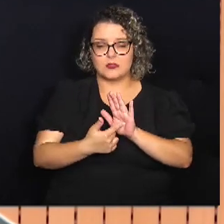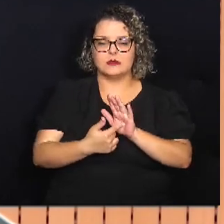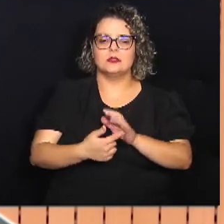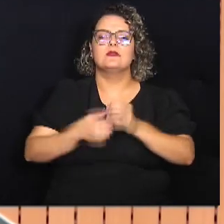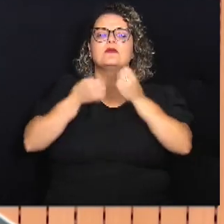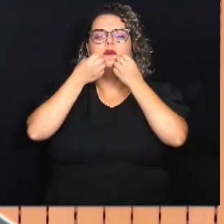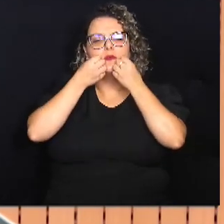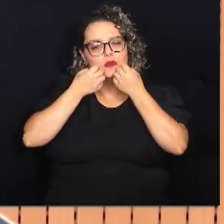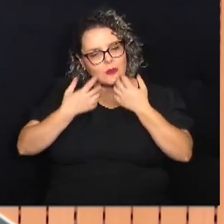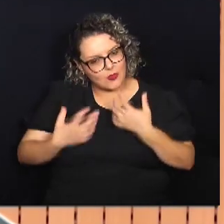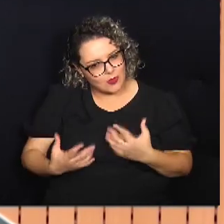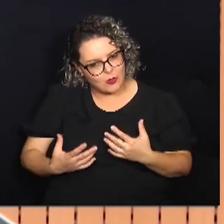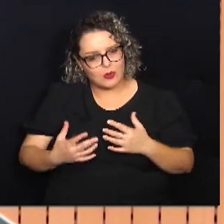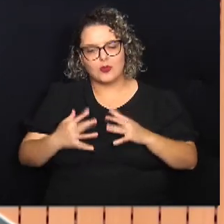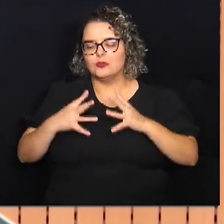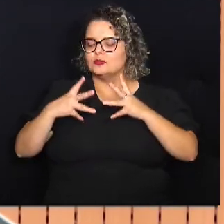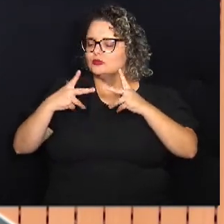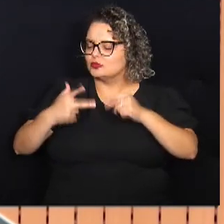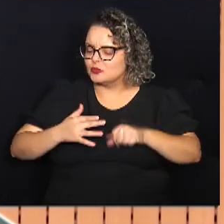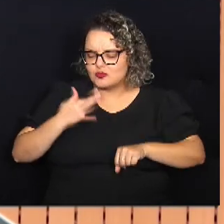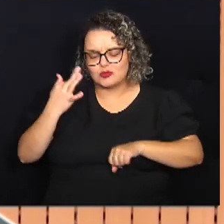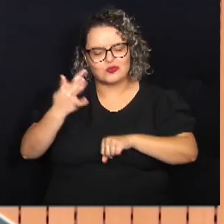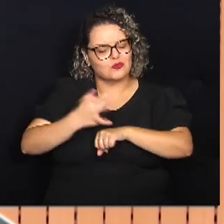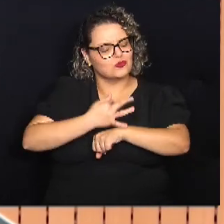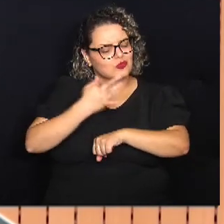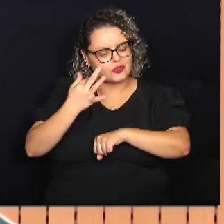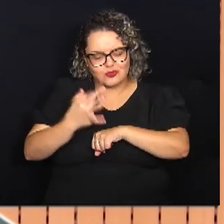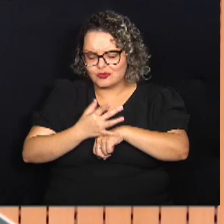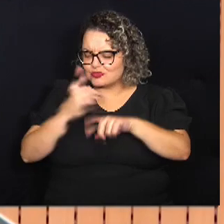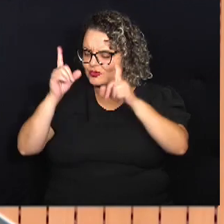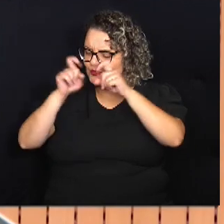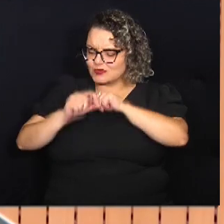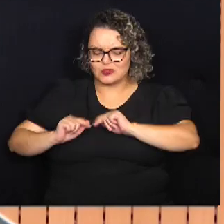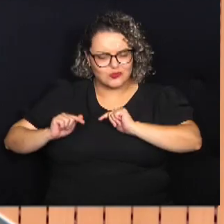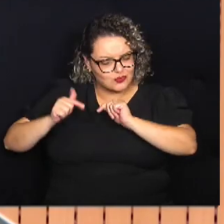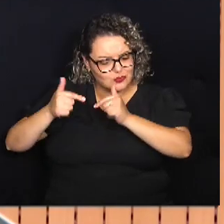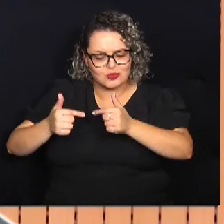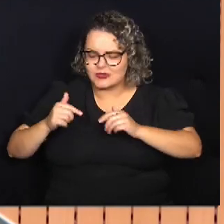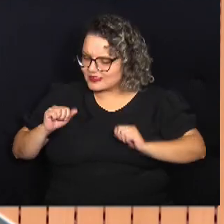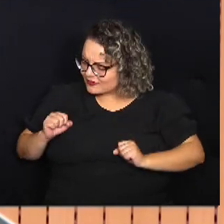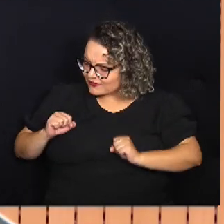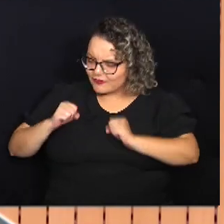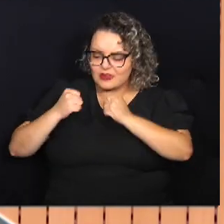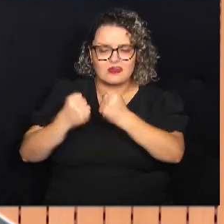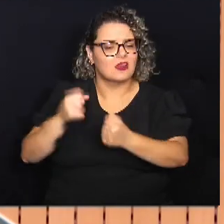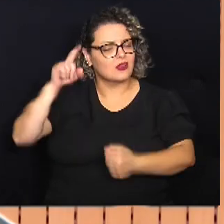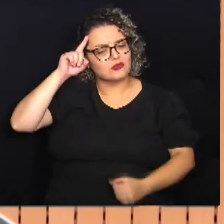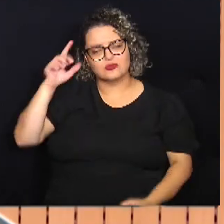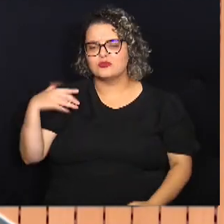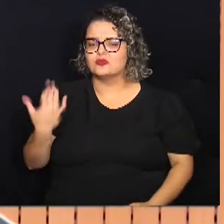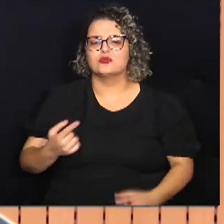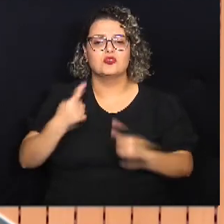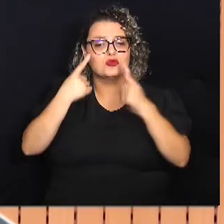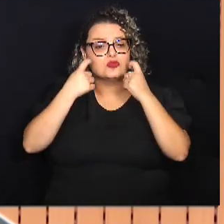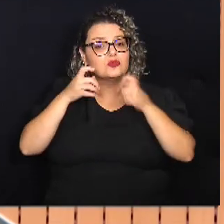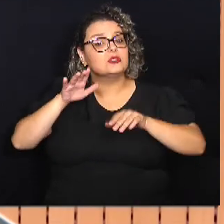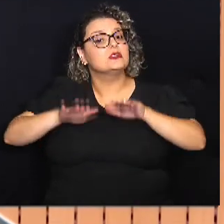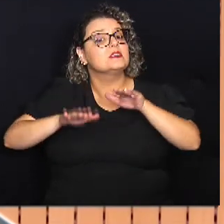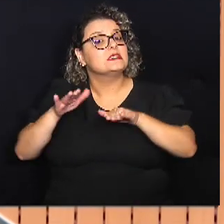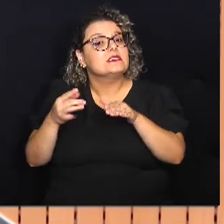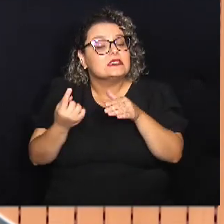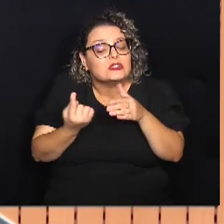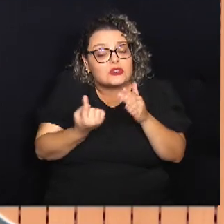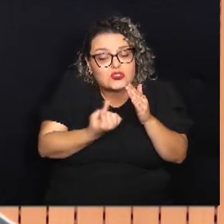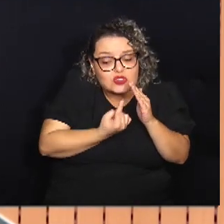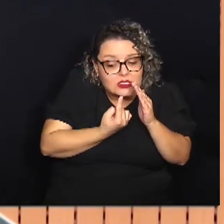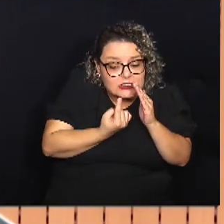pena, tudo que vocês percorreram, todas as adversidades que enfrentaram no dia a dia, os choros que muitas vezes